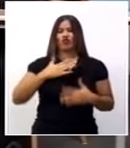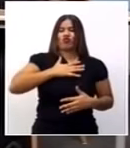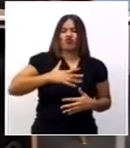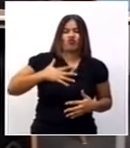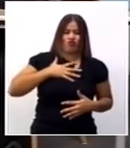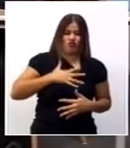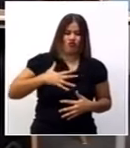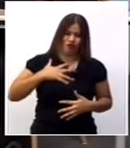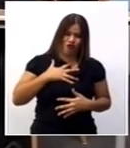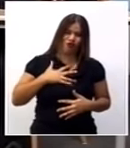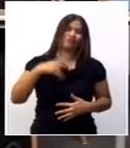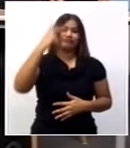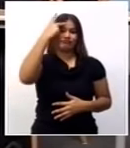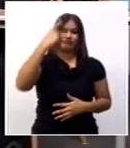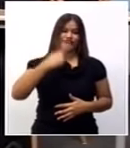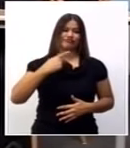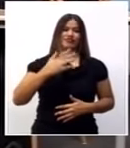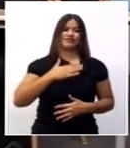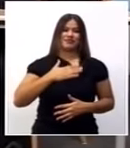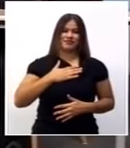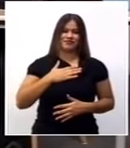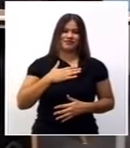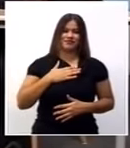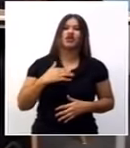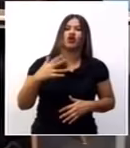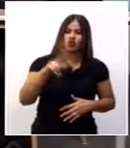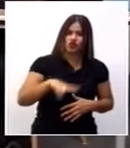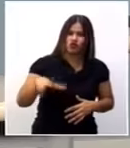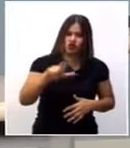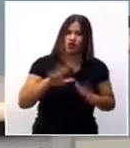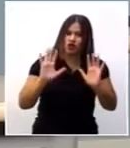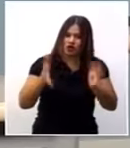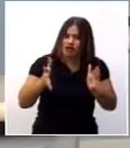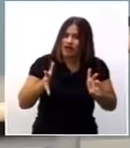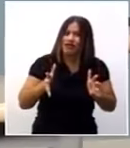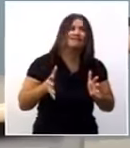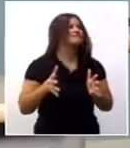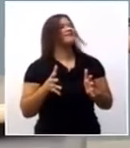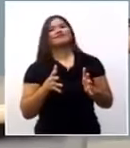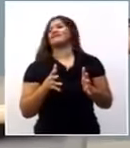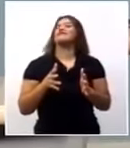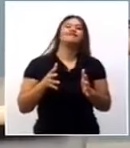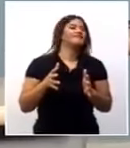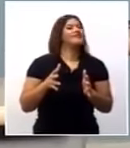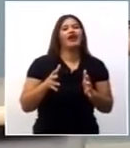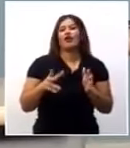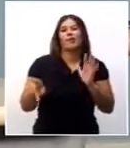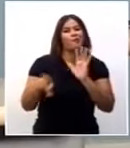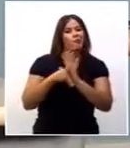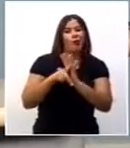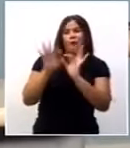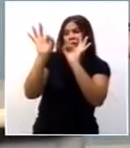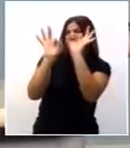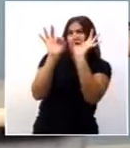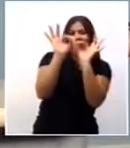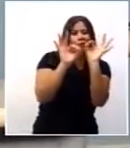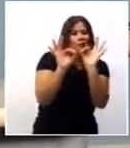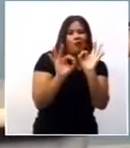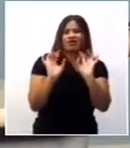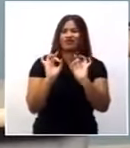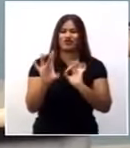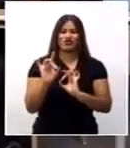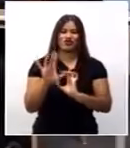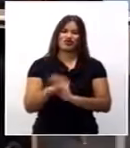Pessoal, aqui... Já usou, professora? Lógico que não. Objeto vintage de decoração. Ah,